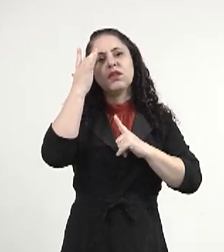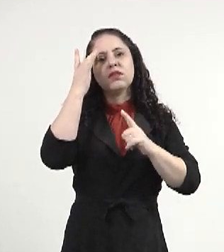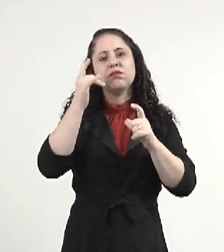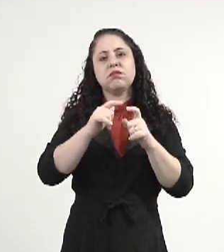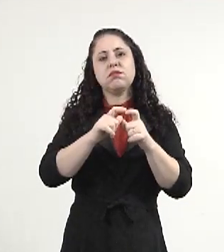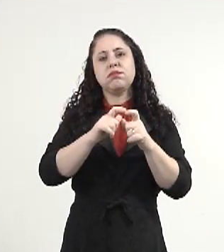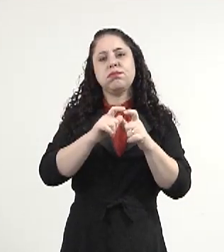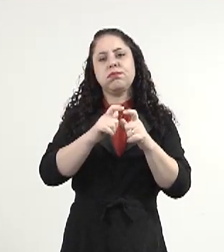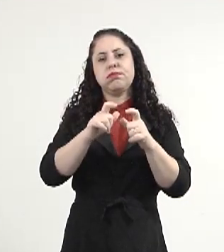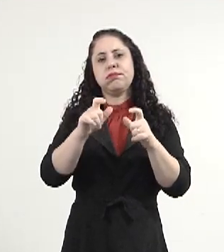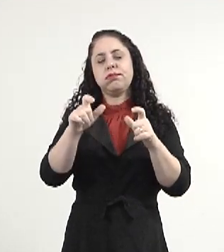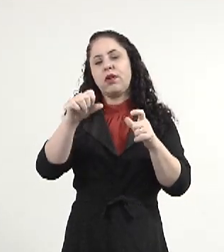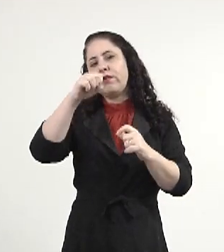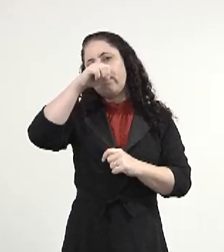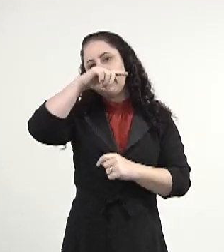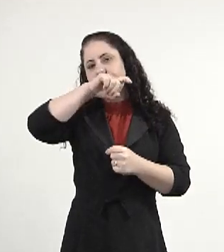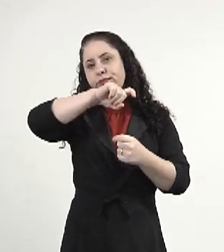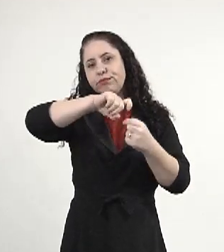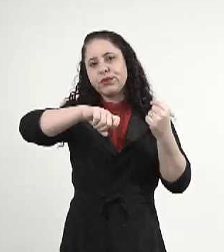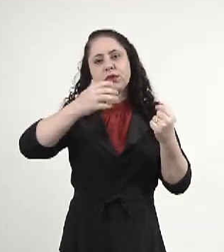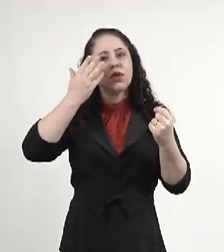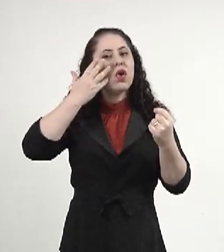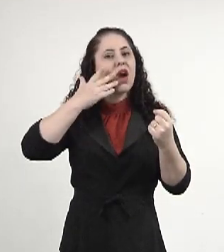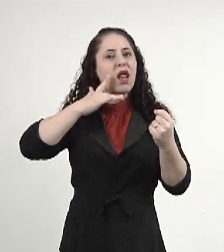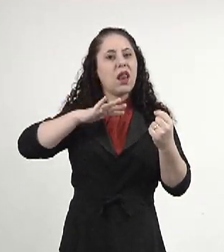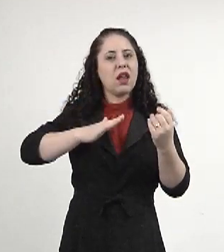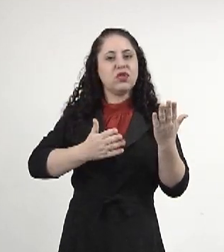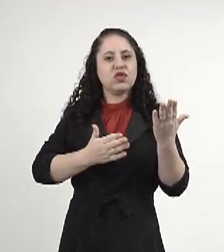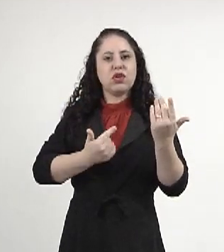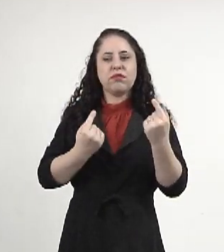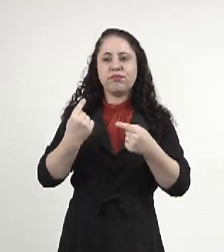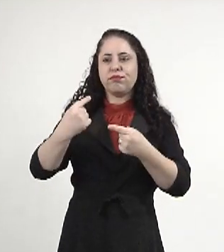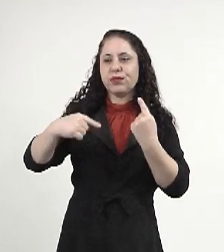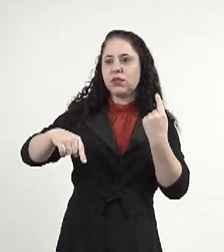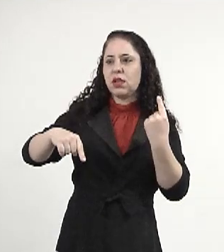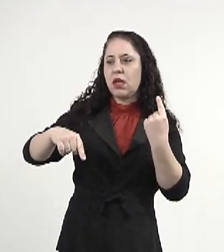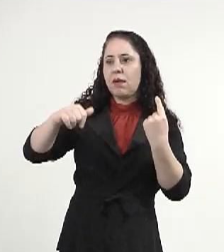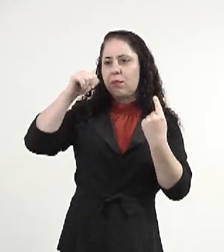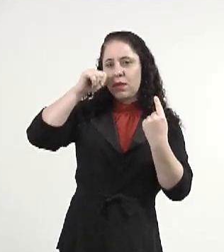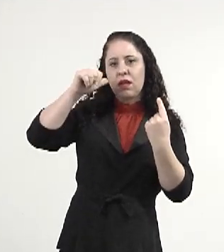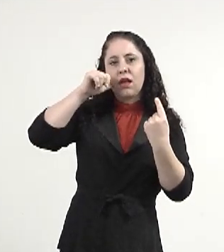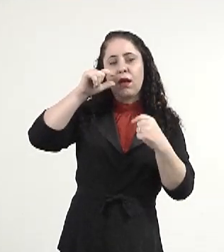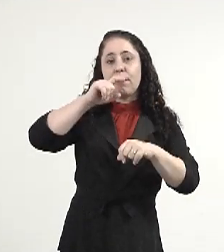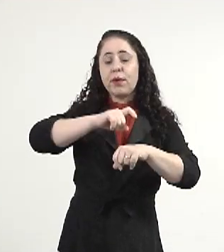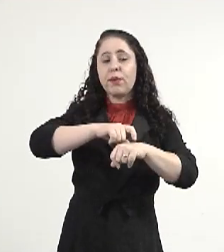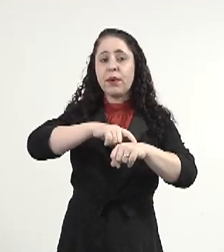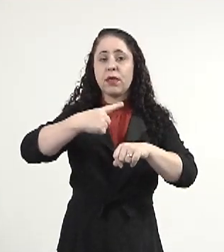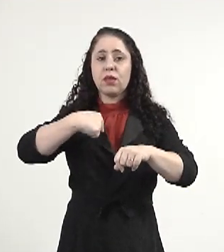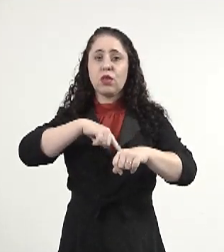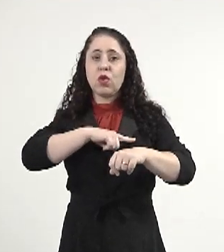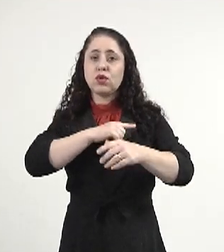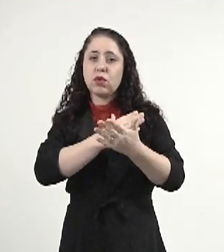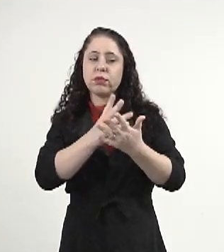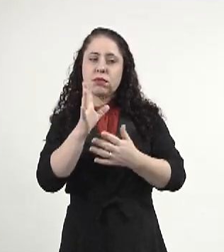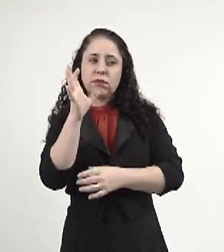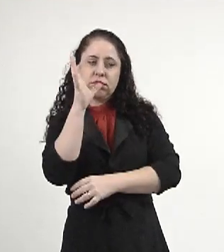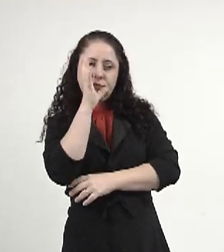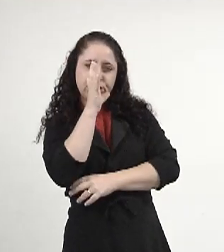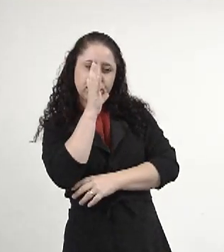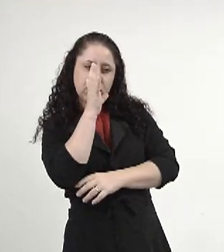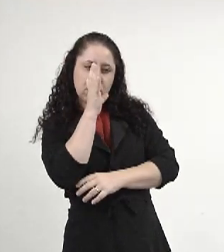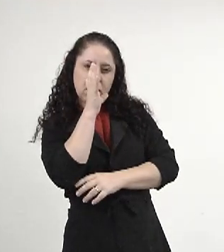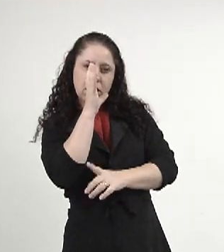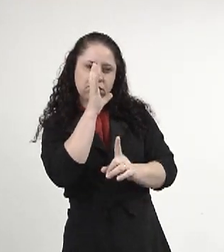um aumento de violência sexual contra as crianças, de violência contra as mulheres, no momento em que nós passamos a observar